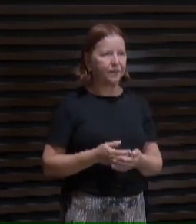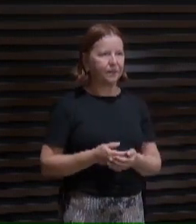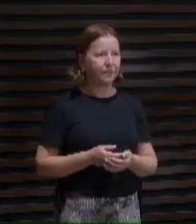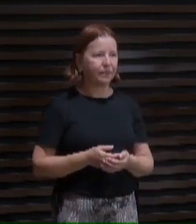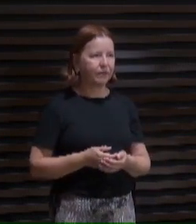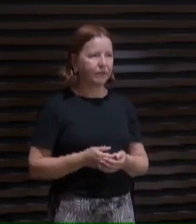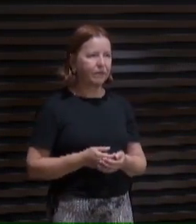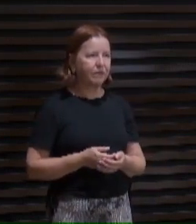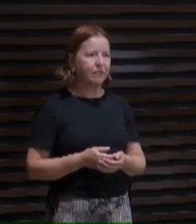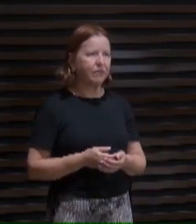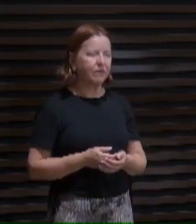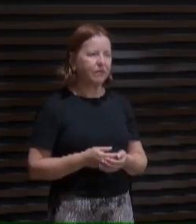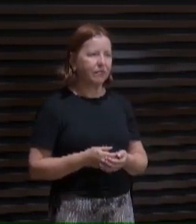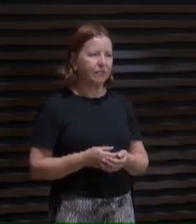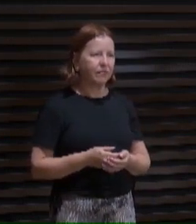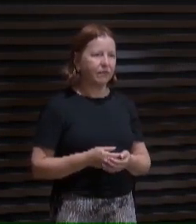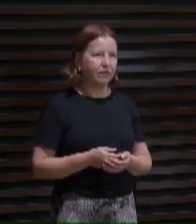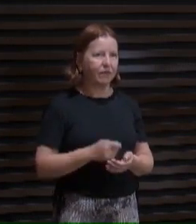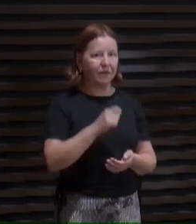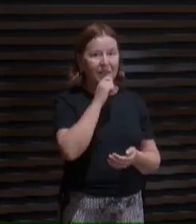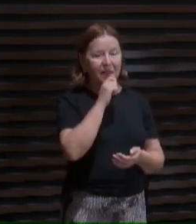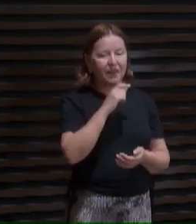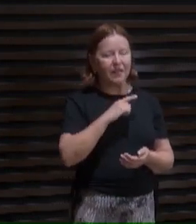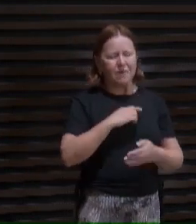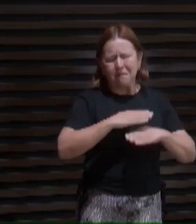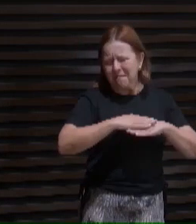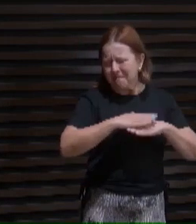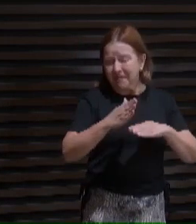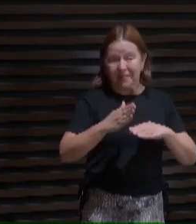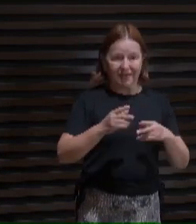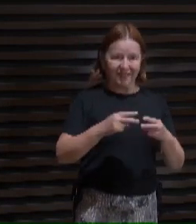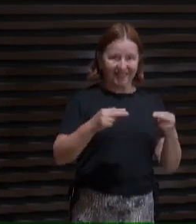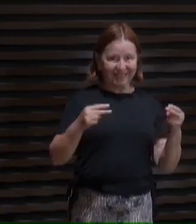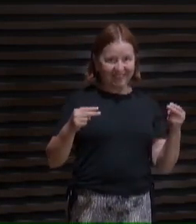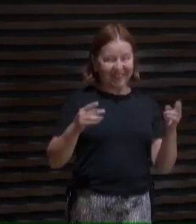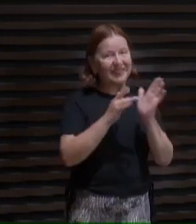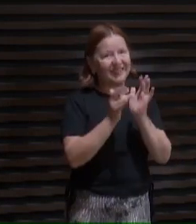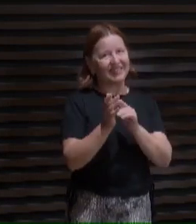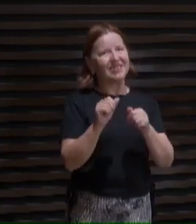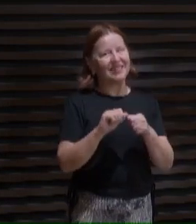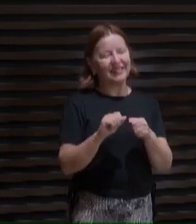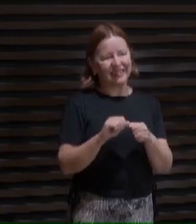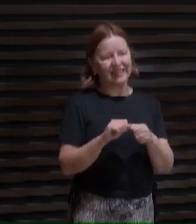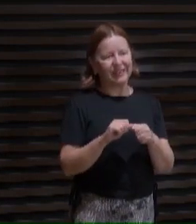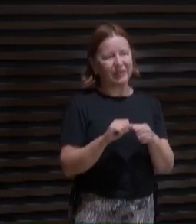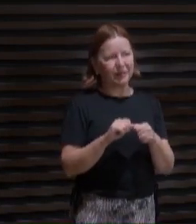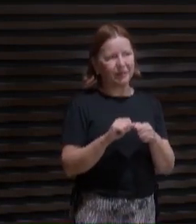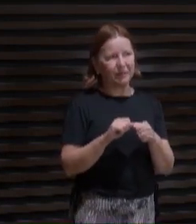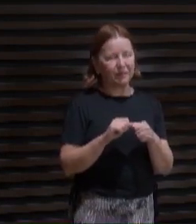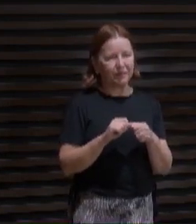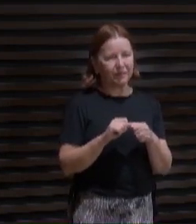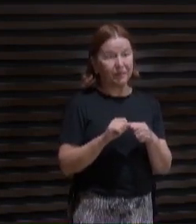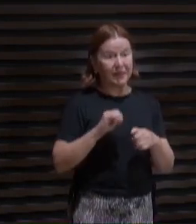porém ainda muitas outras coisas que Jesus fez.